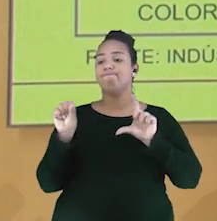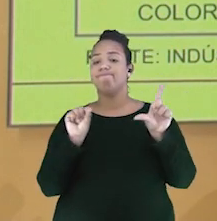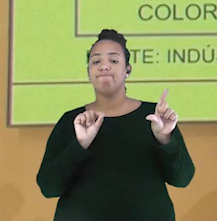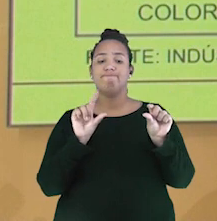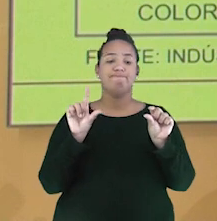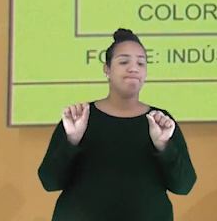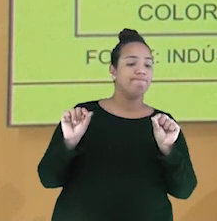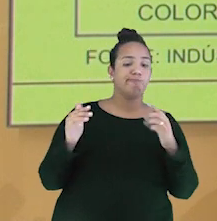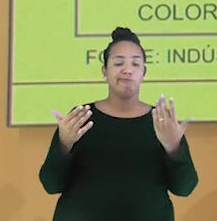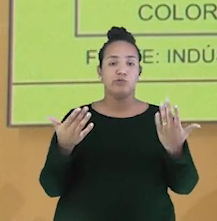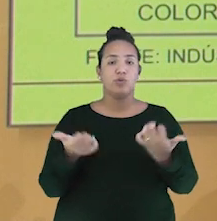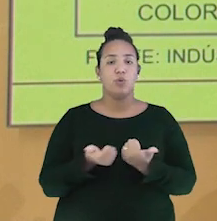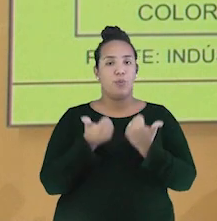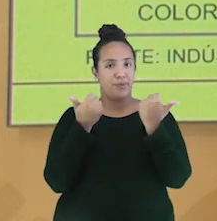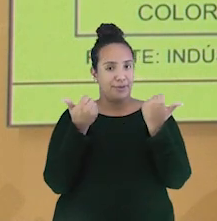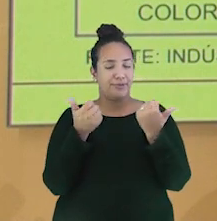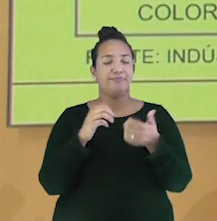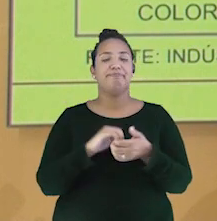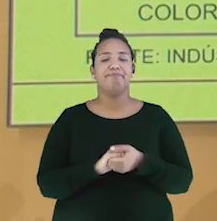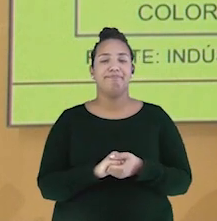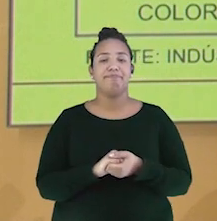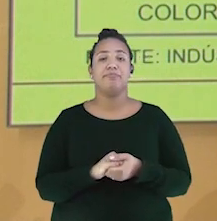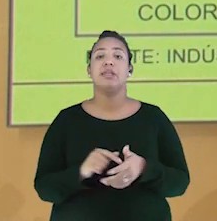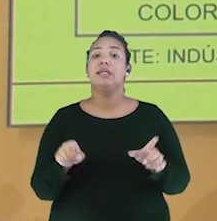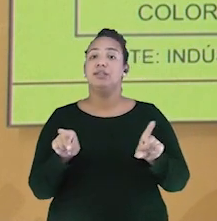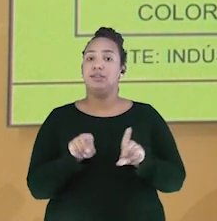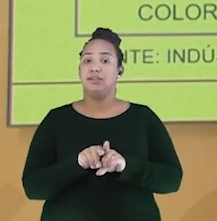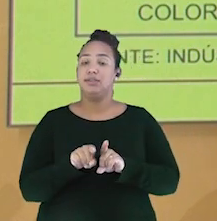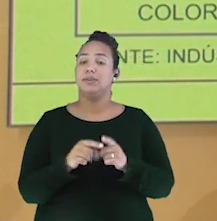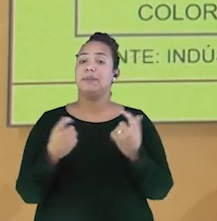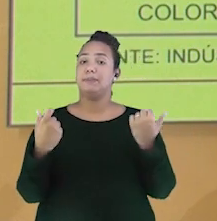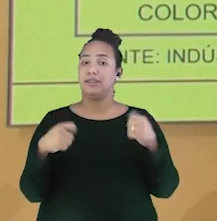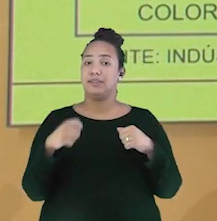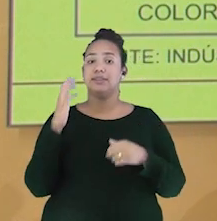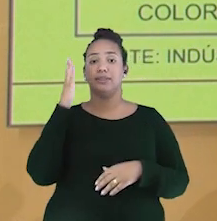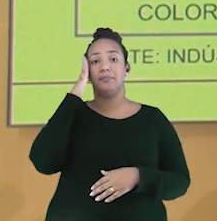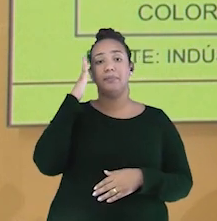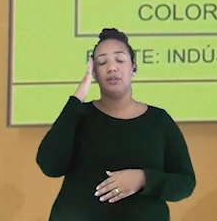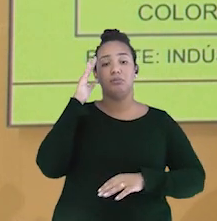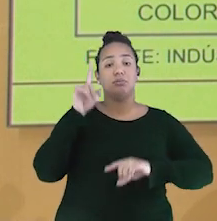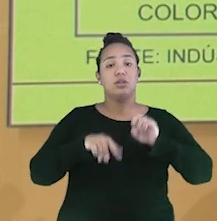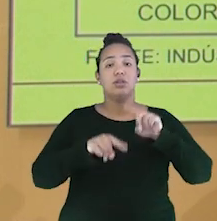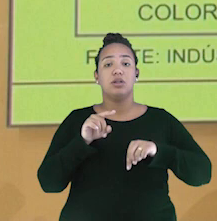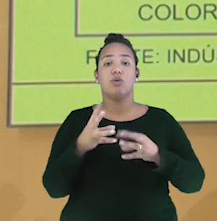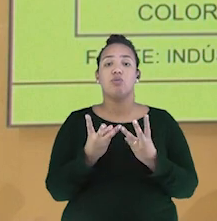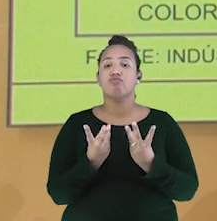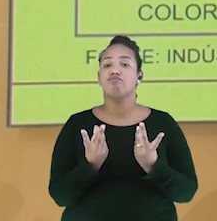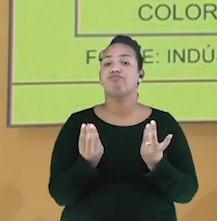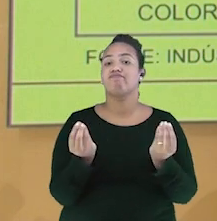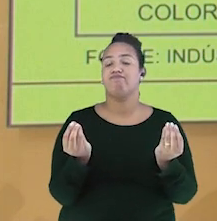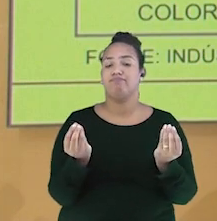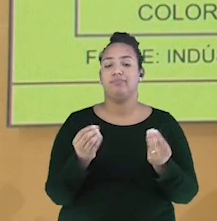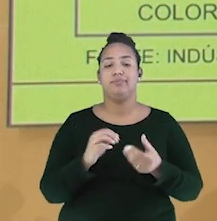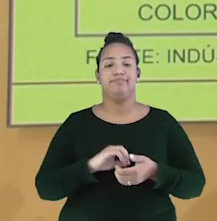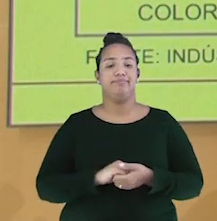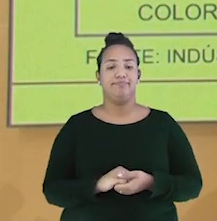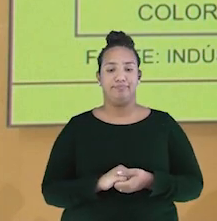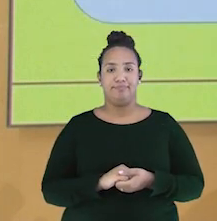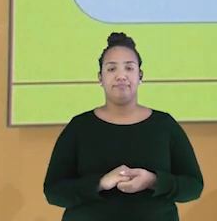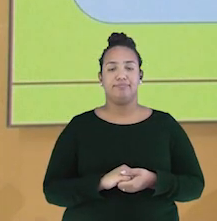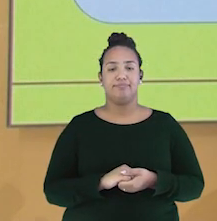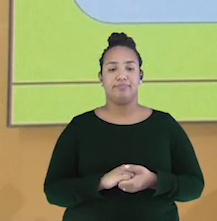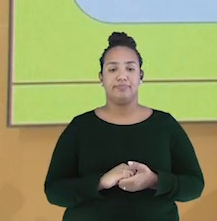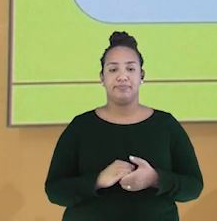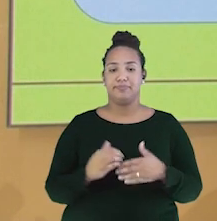preço é claro que também ele precisa verificar a qualidade dos produtos do que